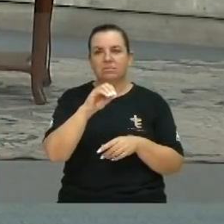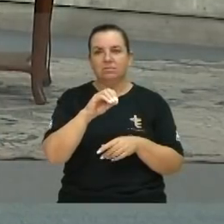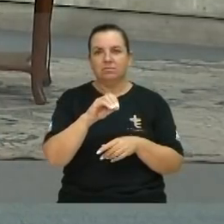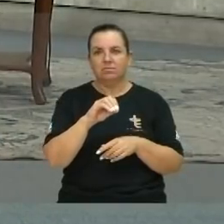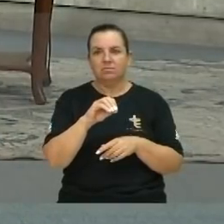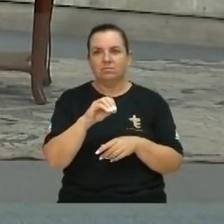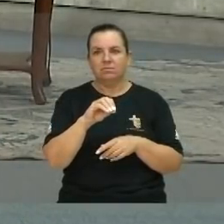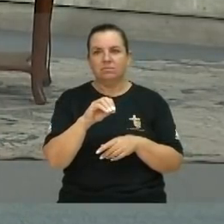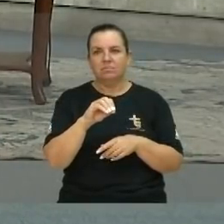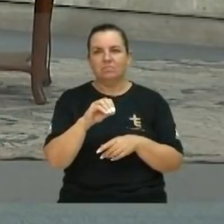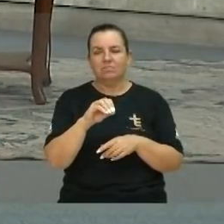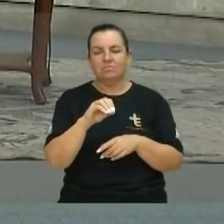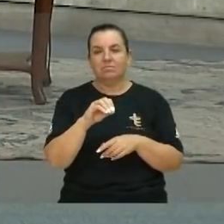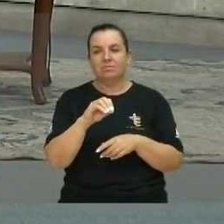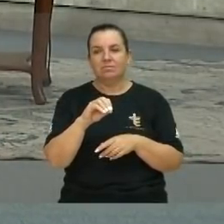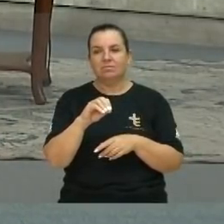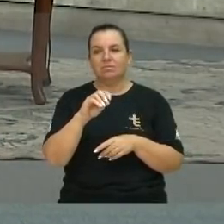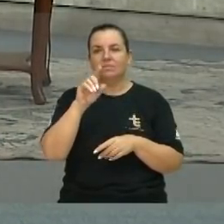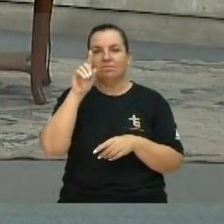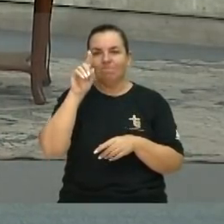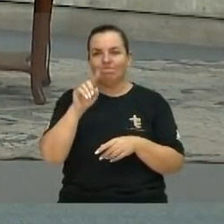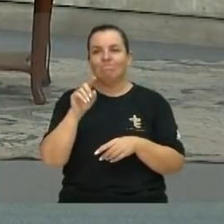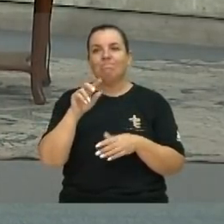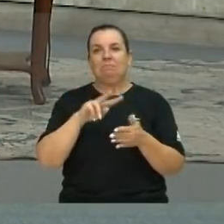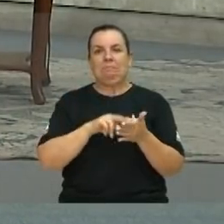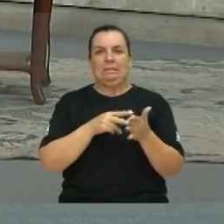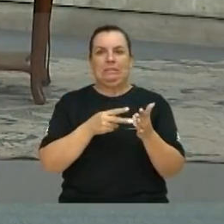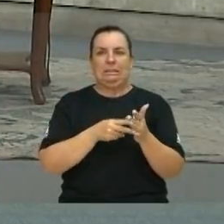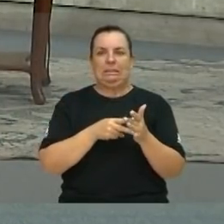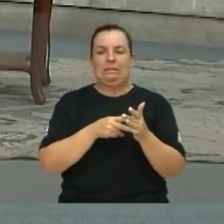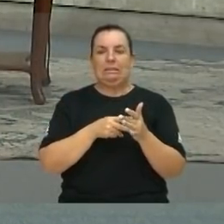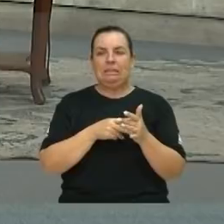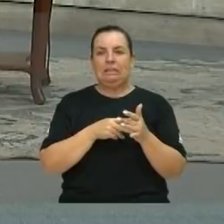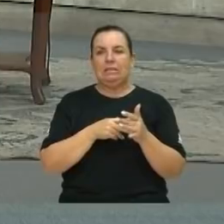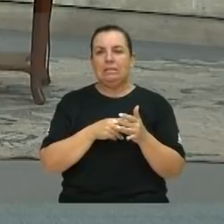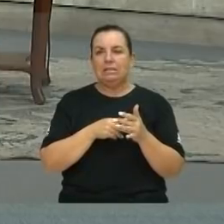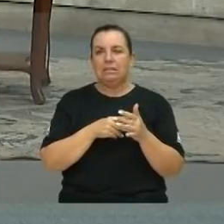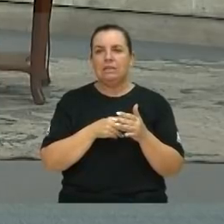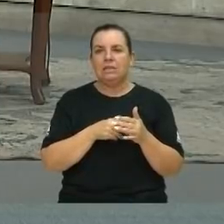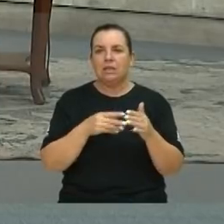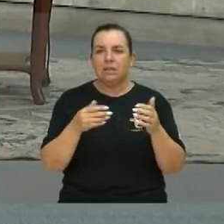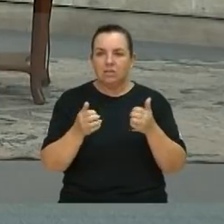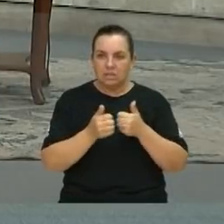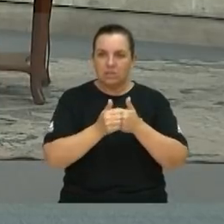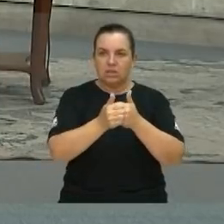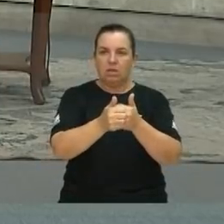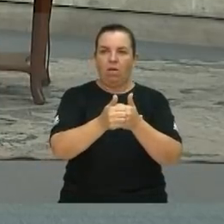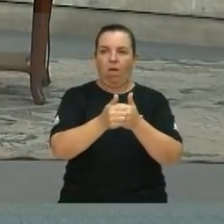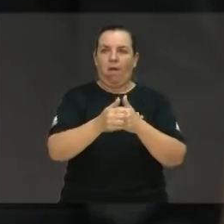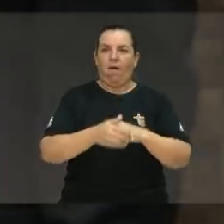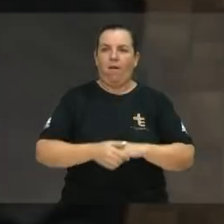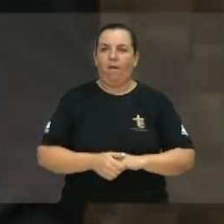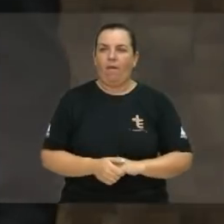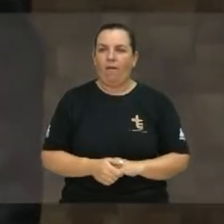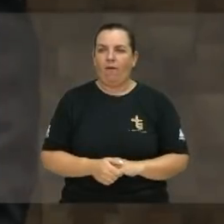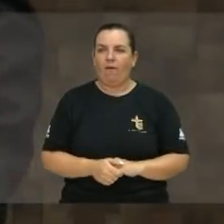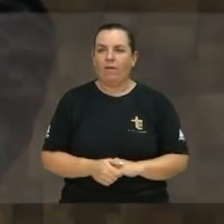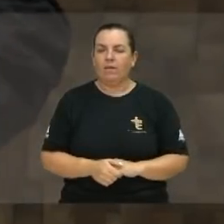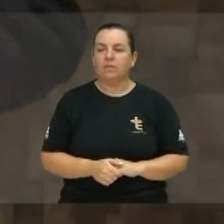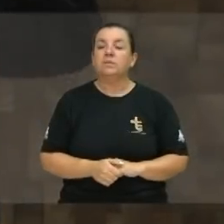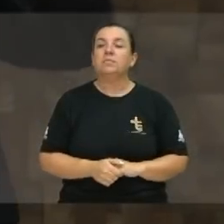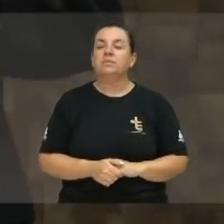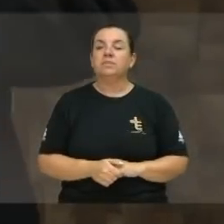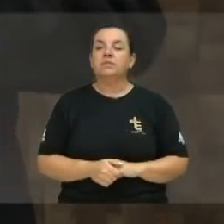rompido não serem seguidos ser seguido rompido cuidado que você vai ser rompido depois de umas batatas